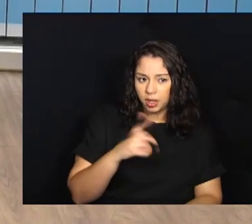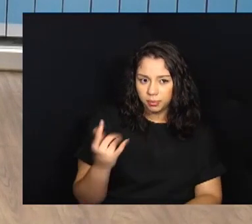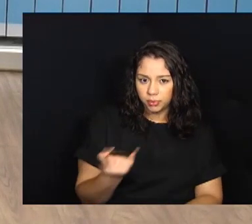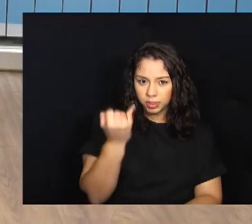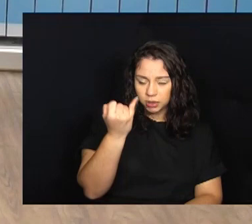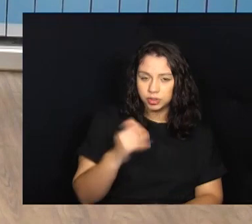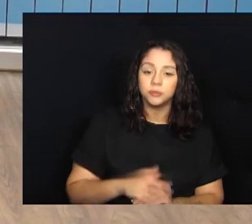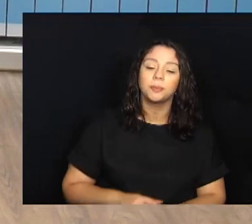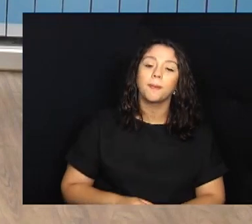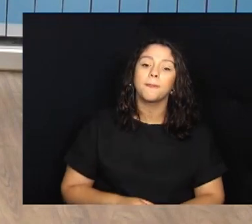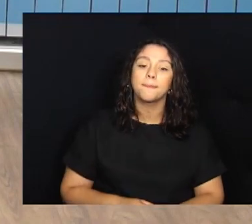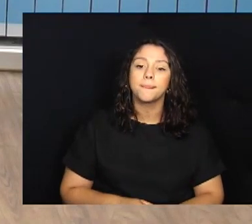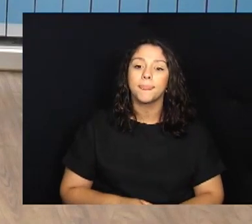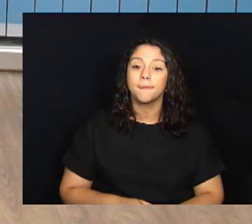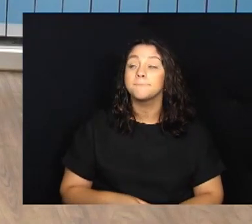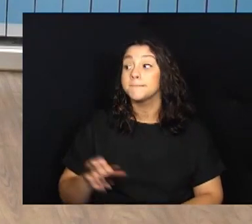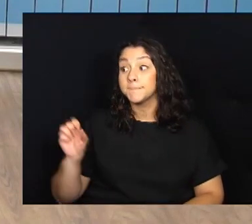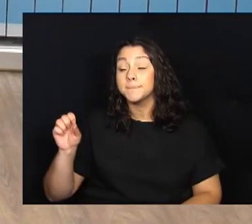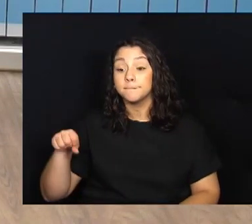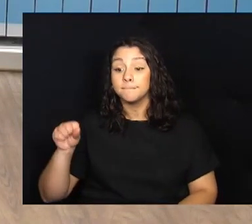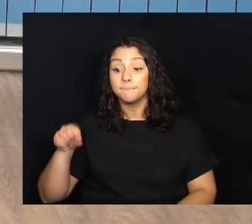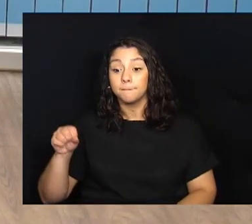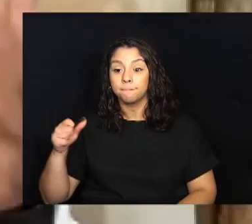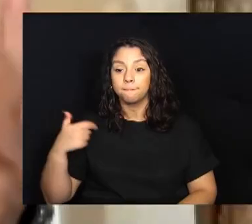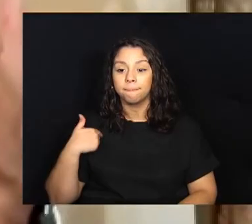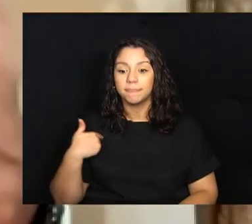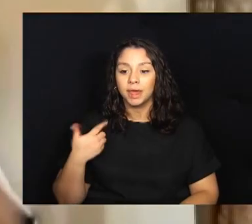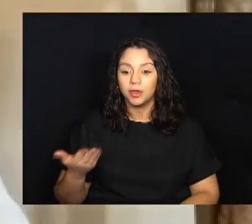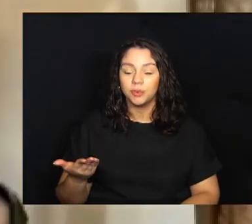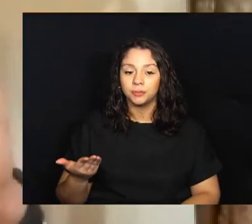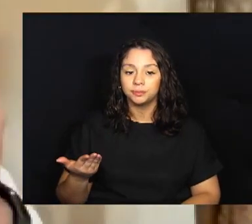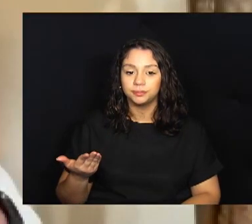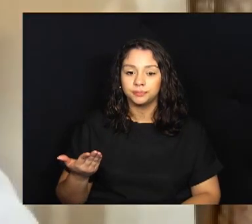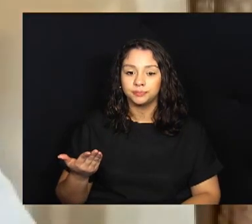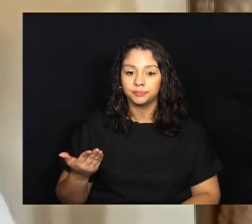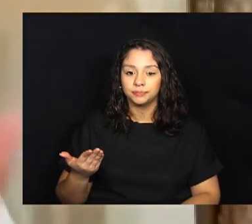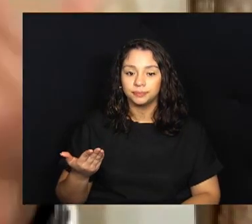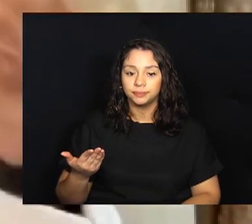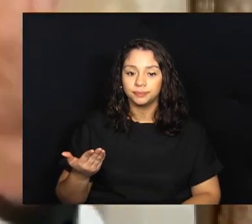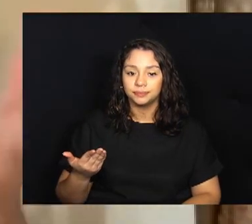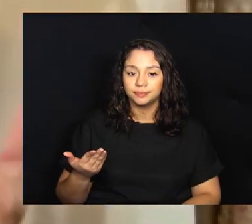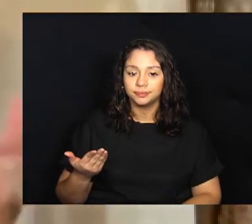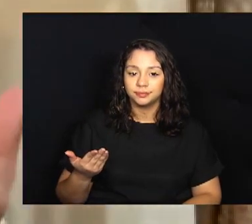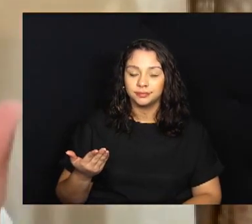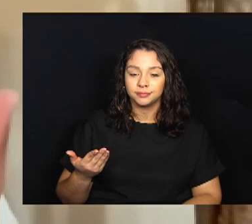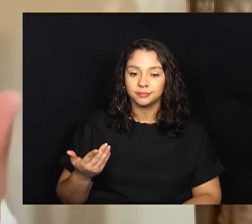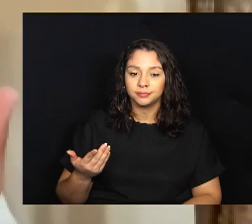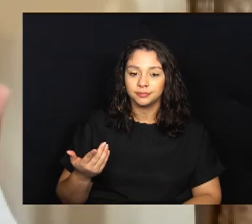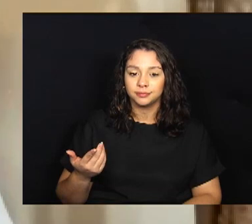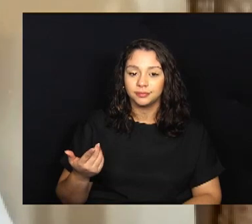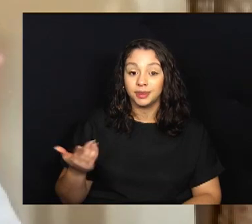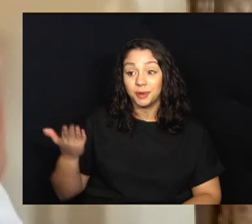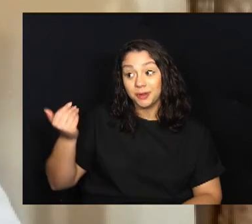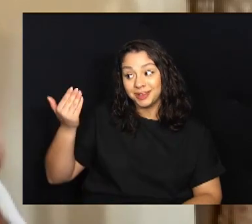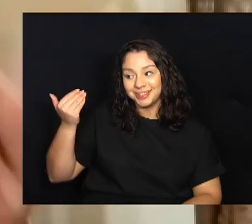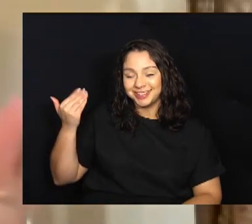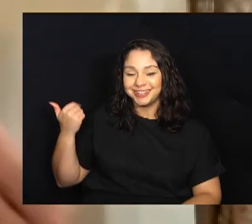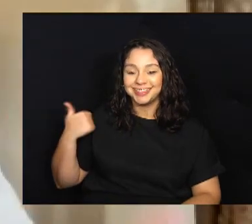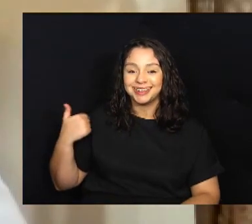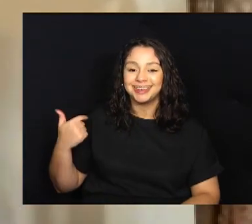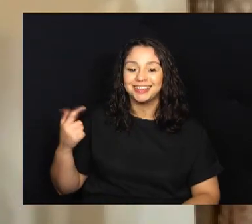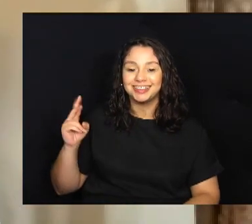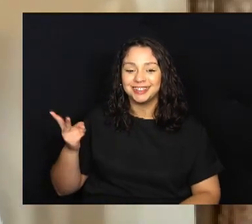importante? Sim. Eu sou old school, né? Sou da moda antiga. Então,